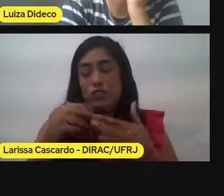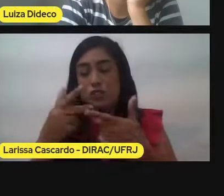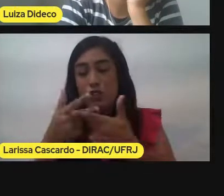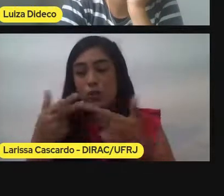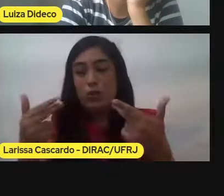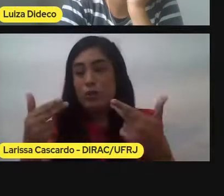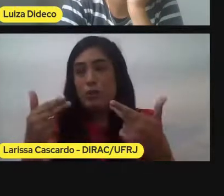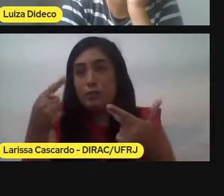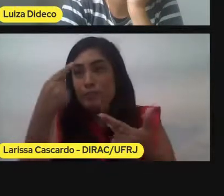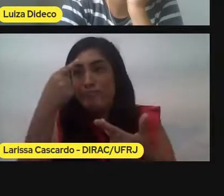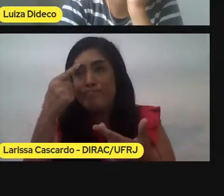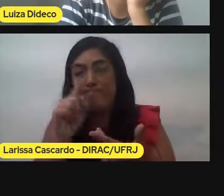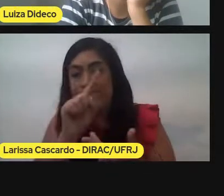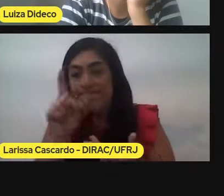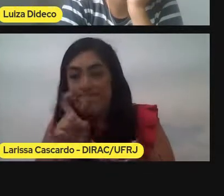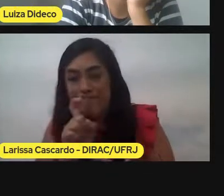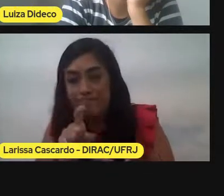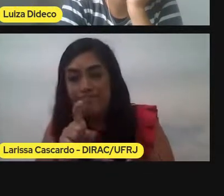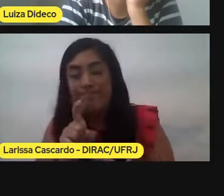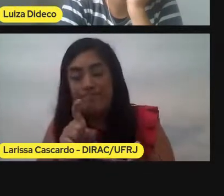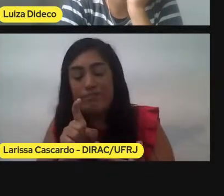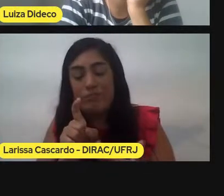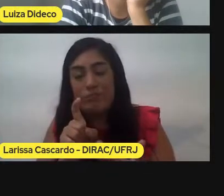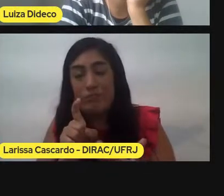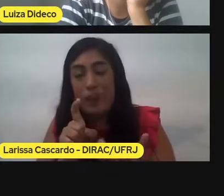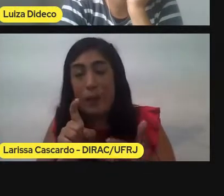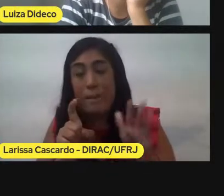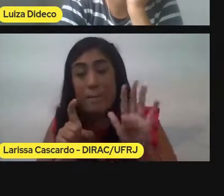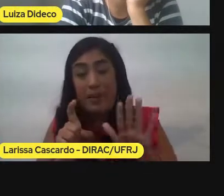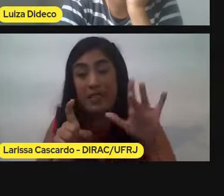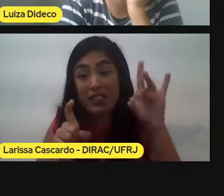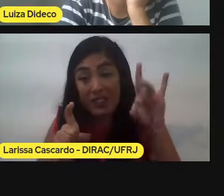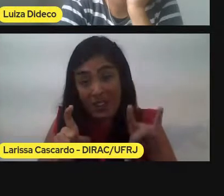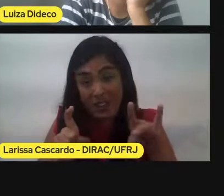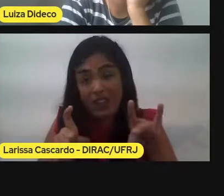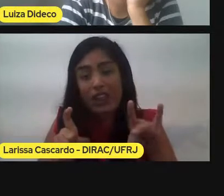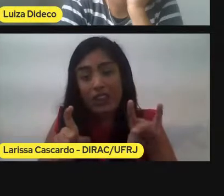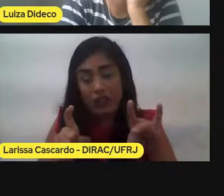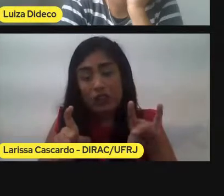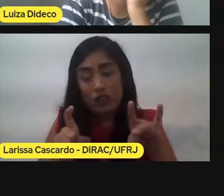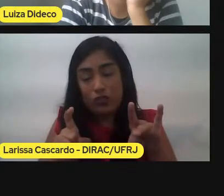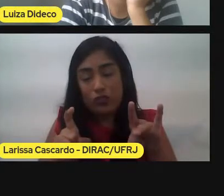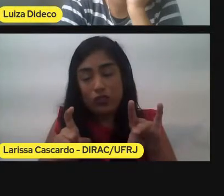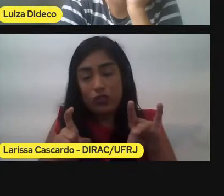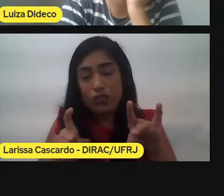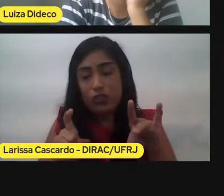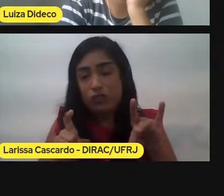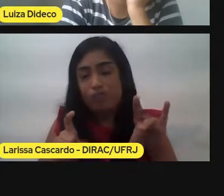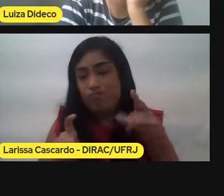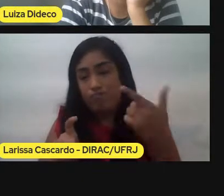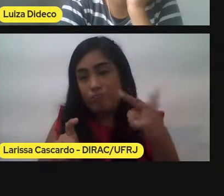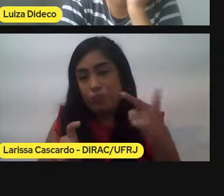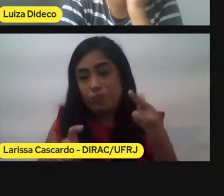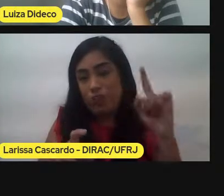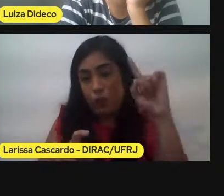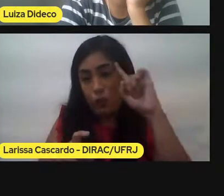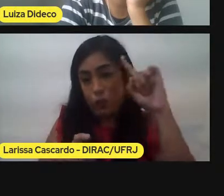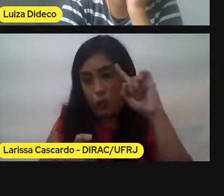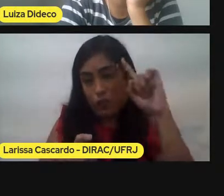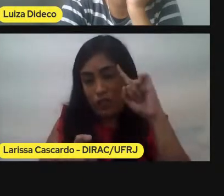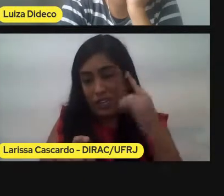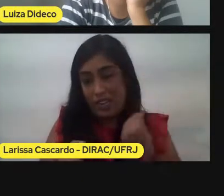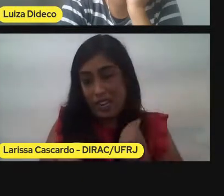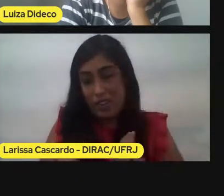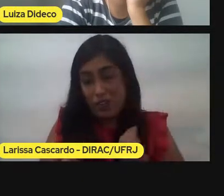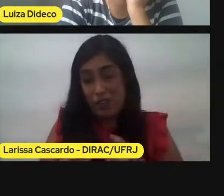sordidez, ainda que em verdade não seja sórdida, de cotidianidade da vida. O tédio